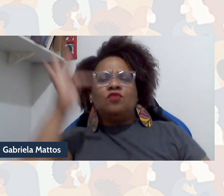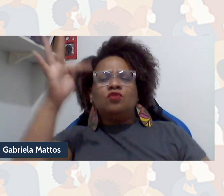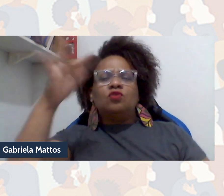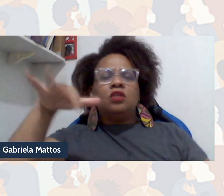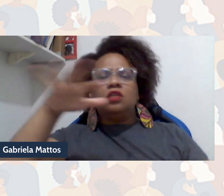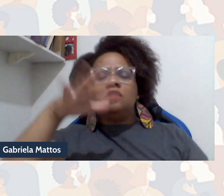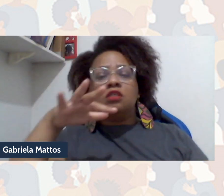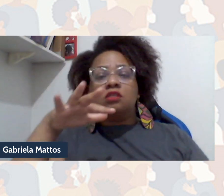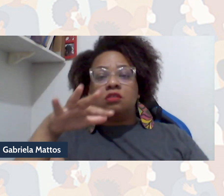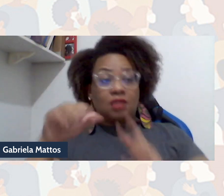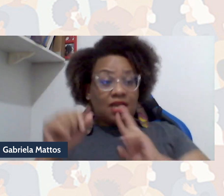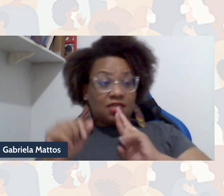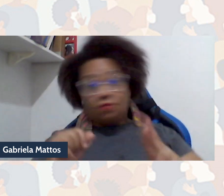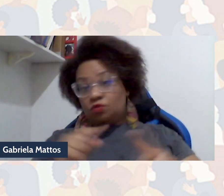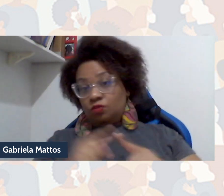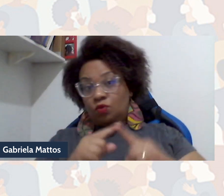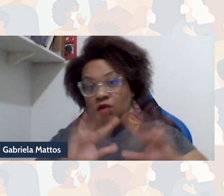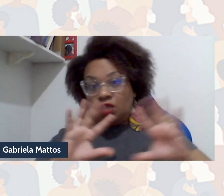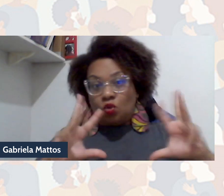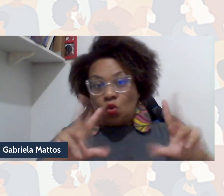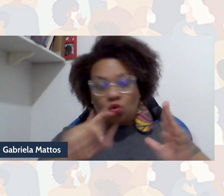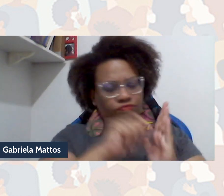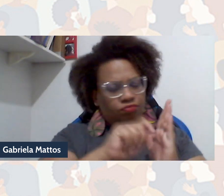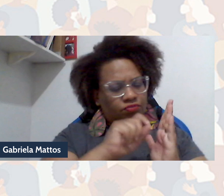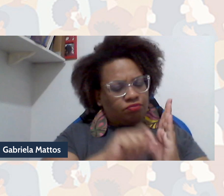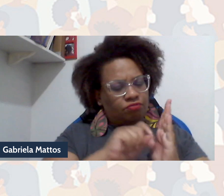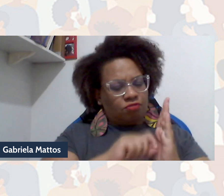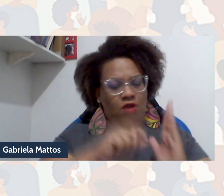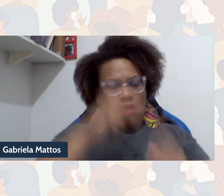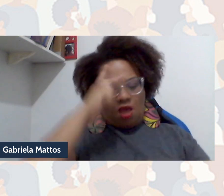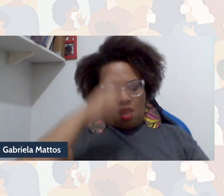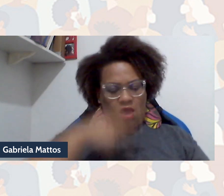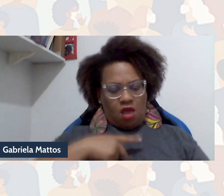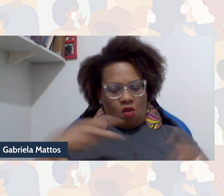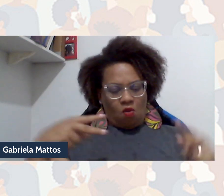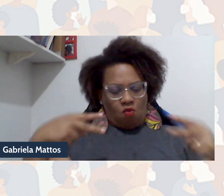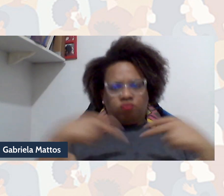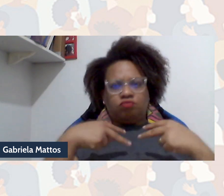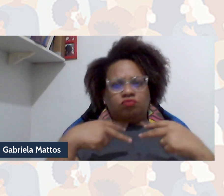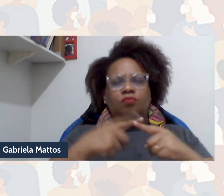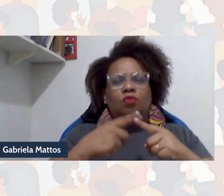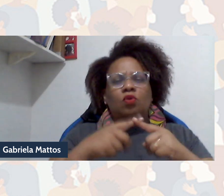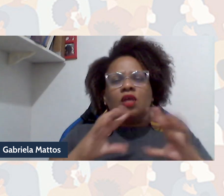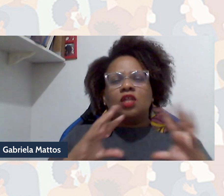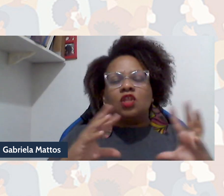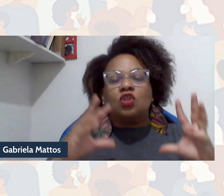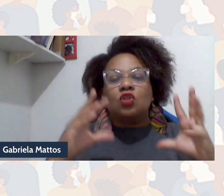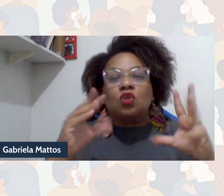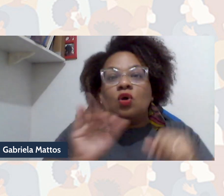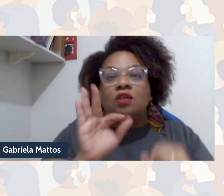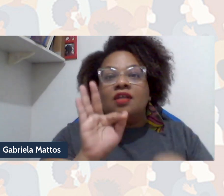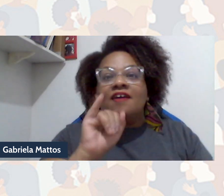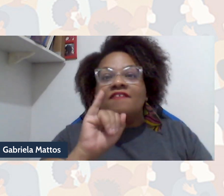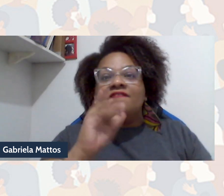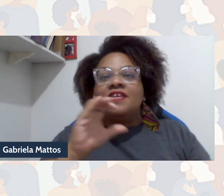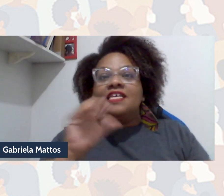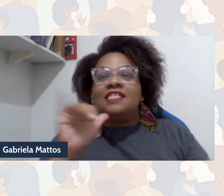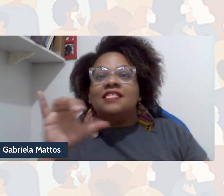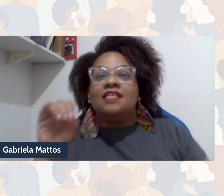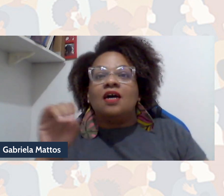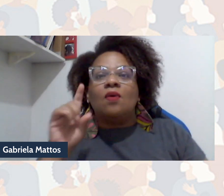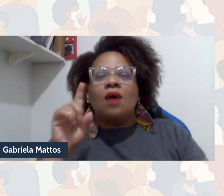são narcisísticas e metaficcionais. Porque toda ficção especulativa se caracteriza por um tipo especial de